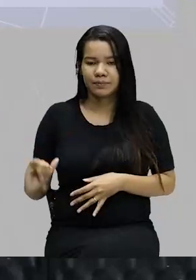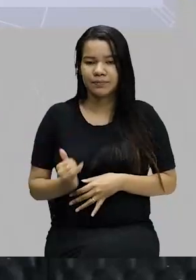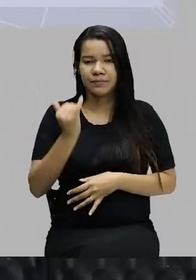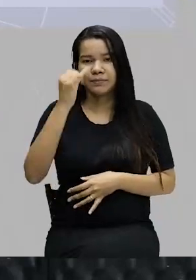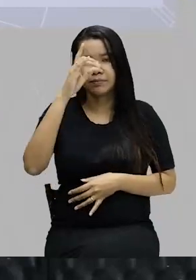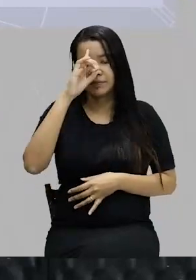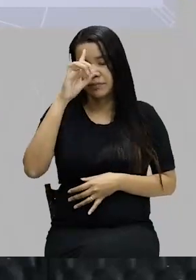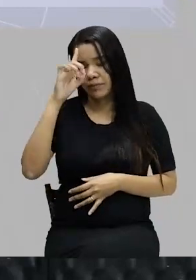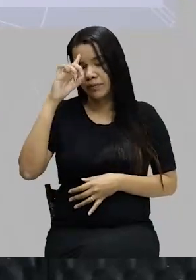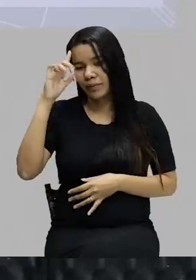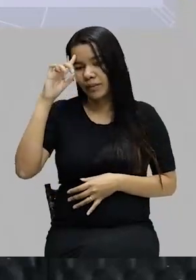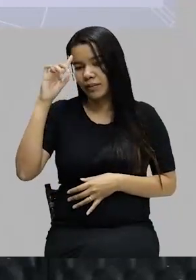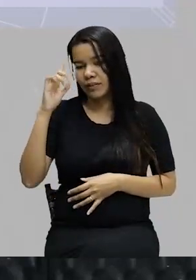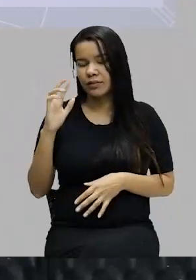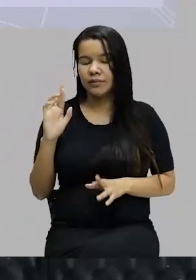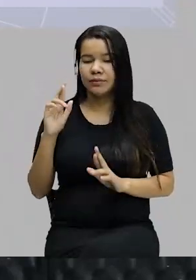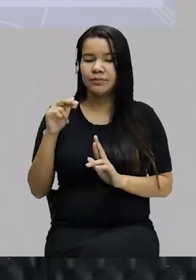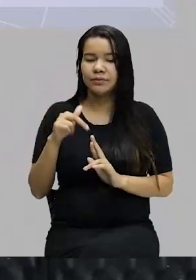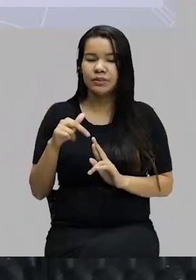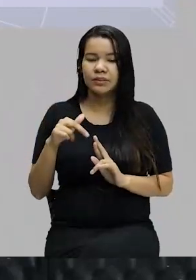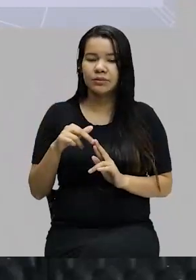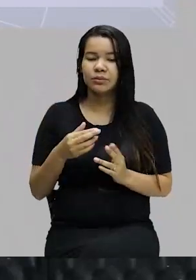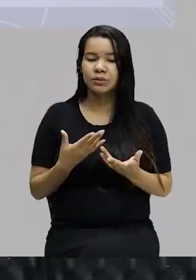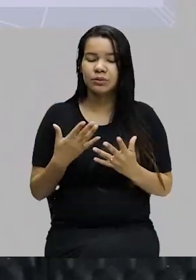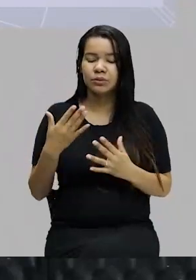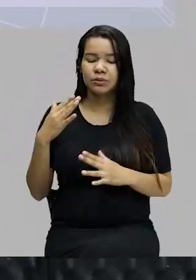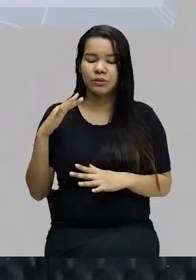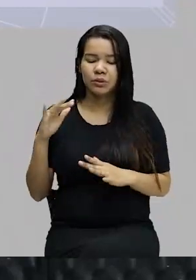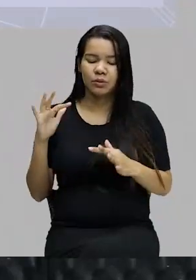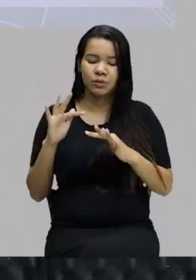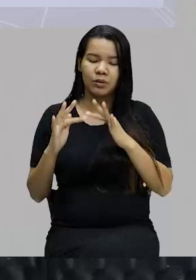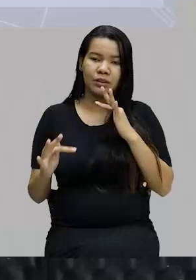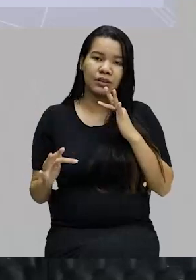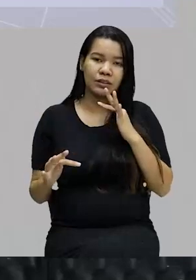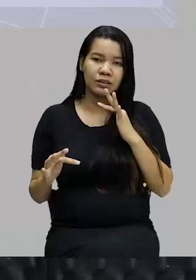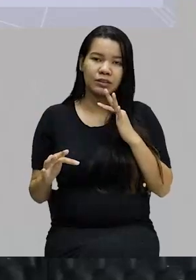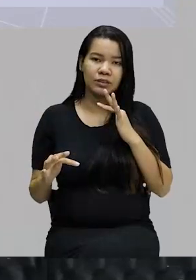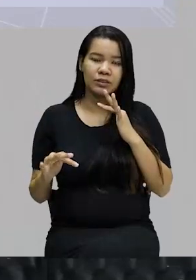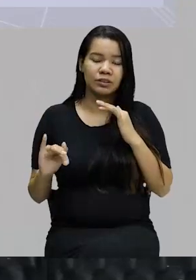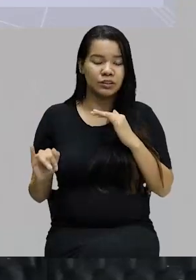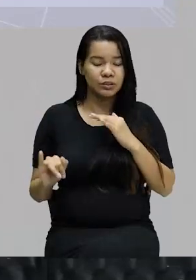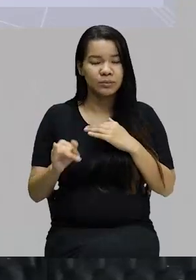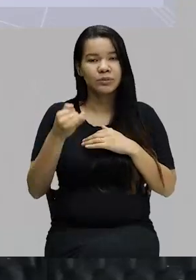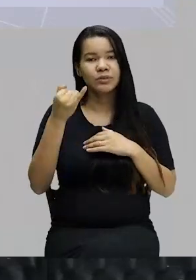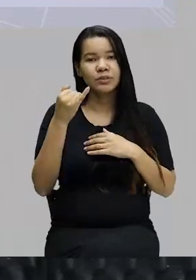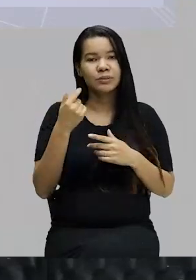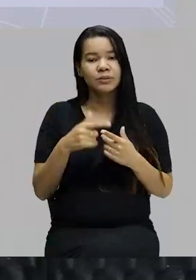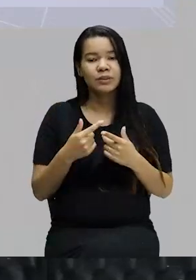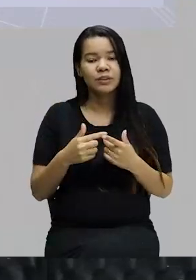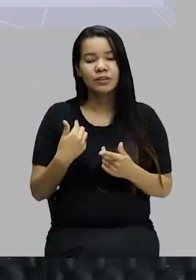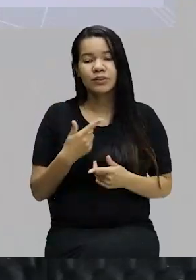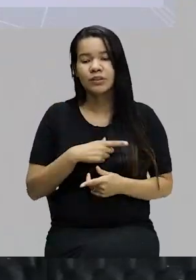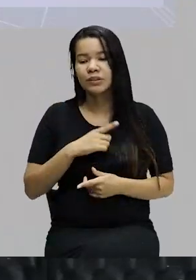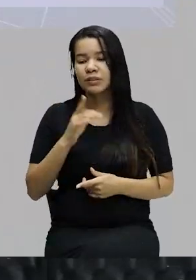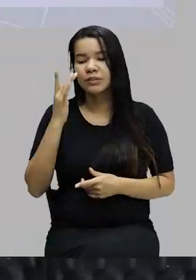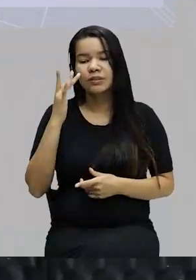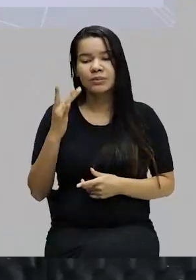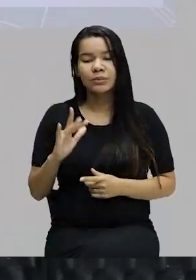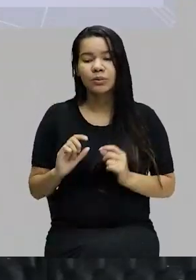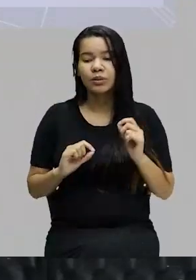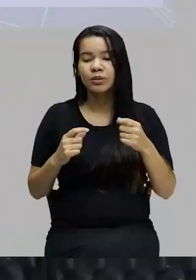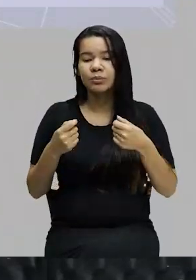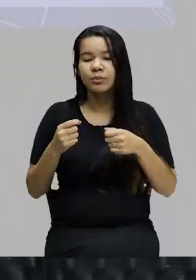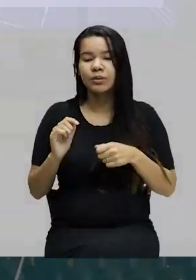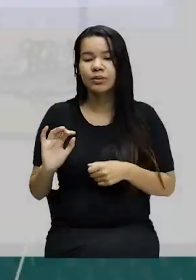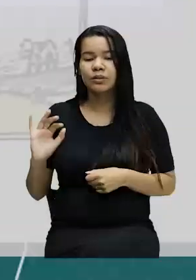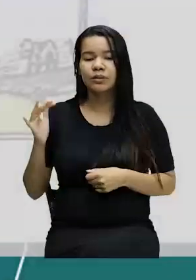ela retrata muito o arcadismo, né? Essa questão de aproveitar, porque a gente não sabe o que pode